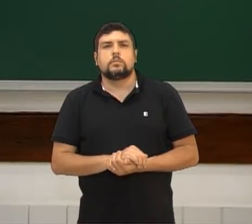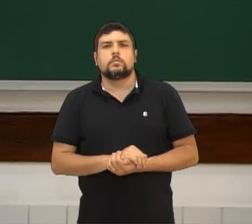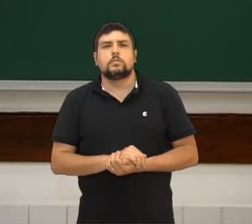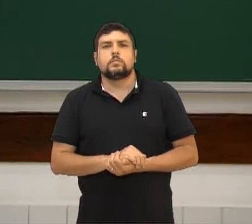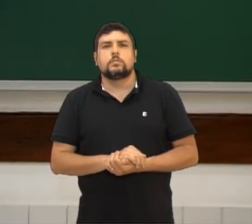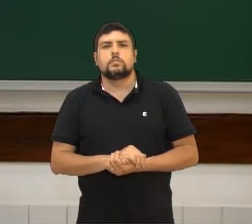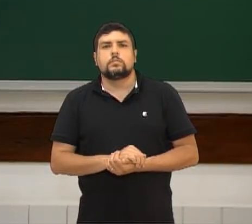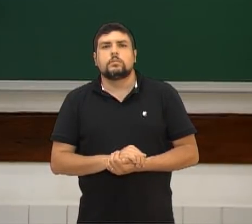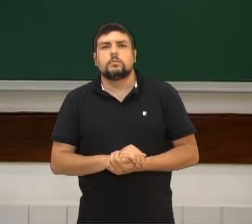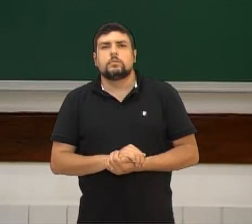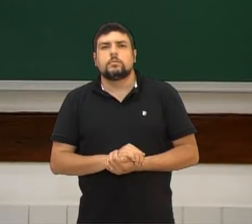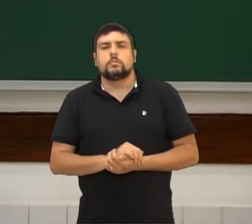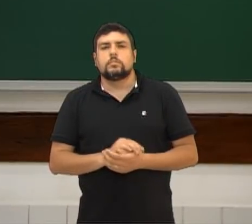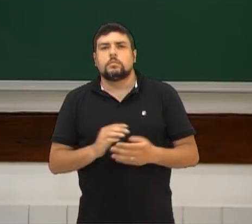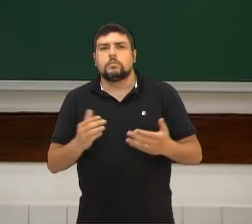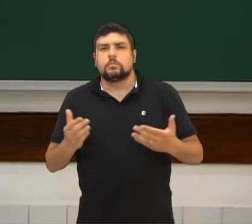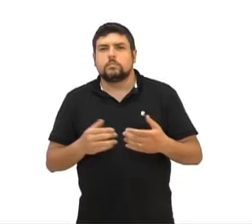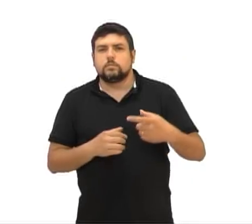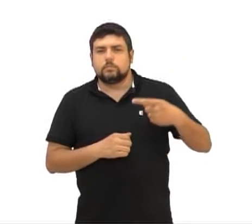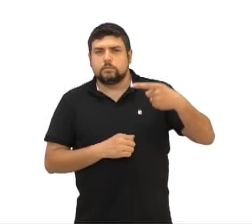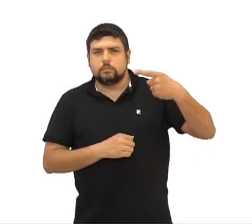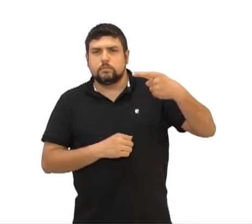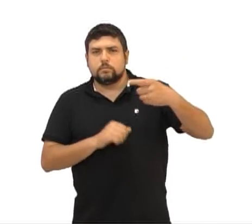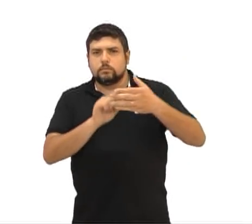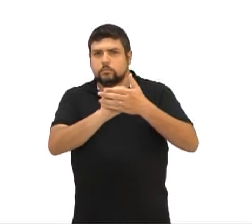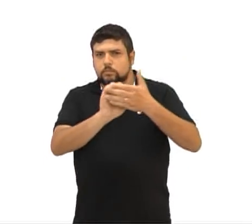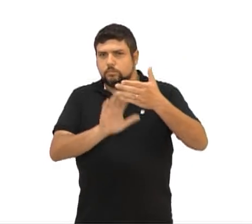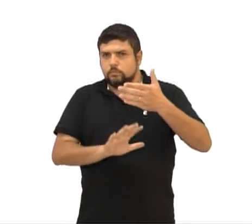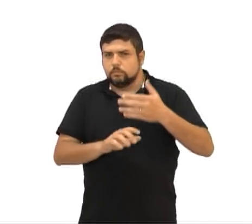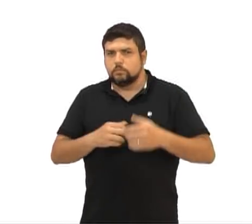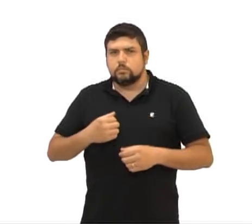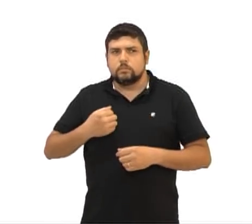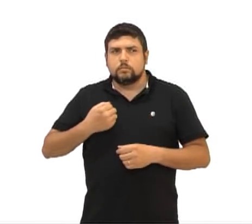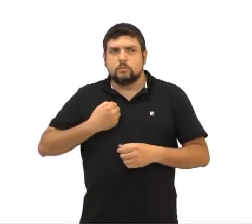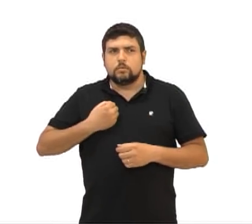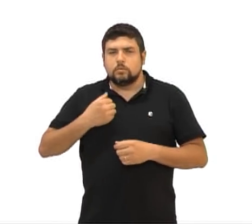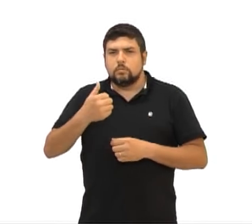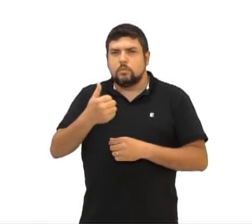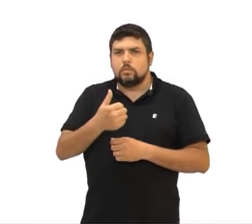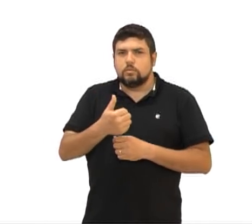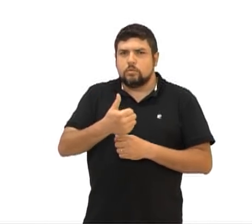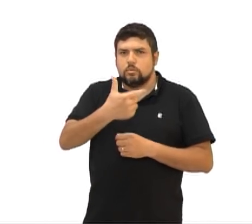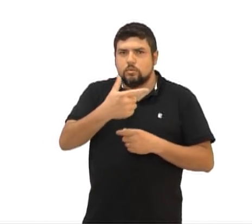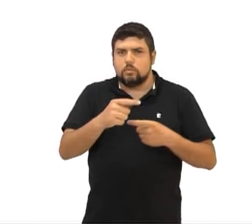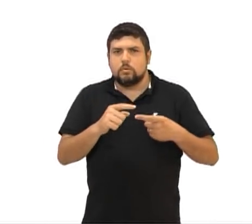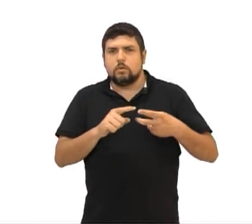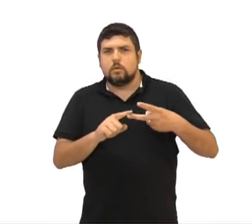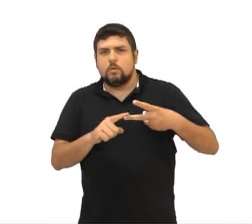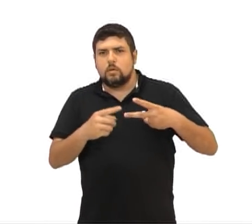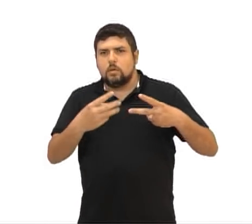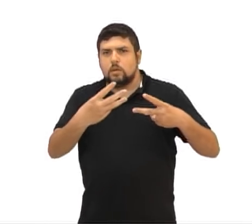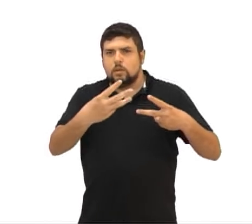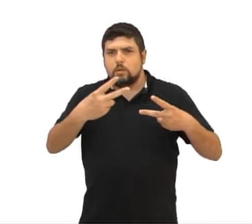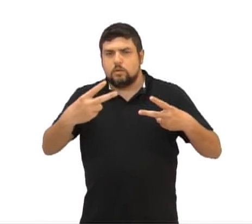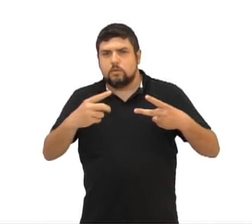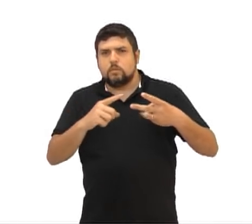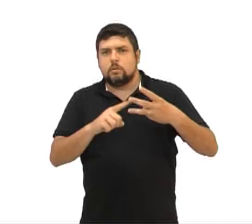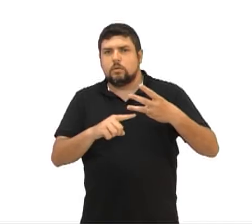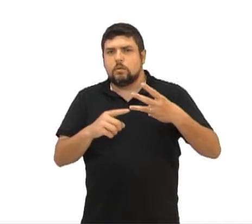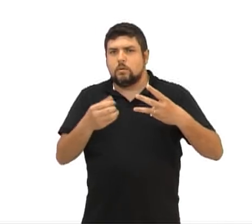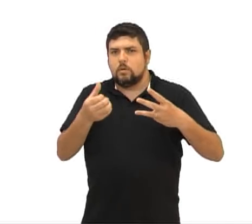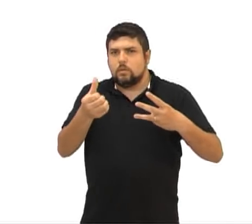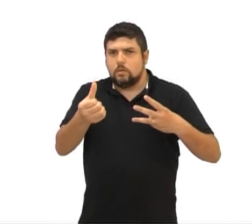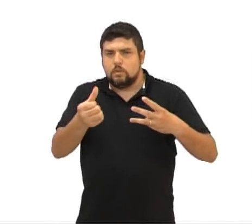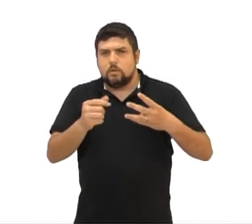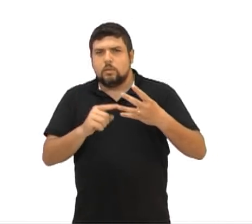Nesse primeiro exercício, o número 12, 32, 6 e 16,